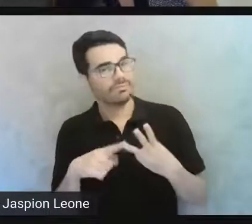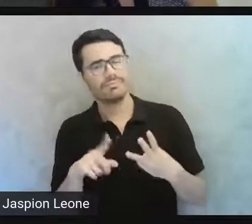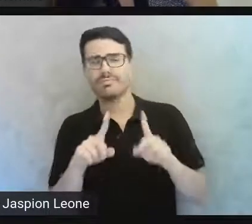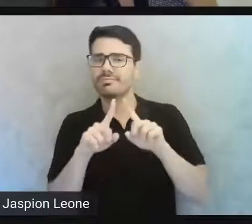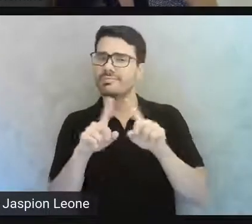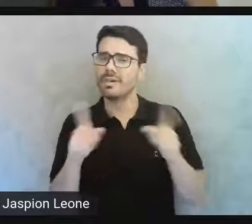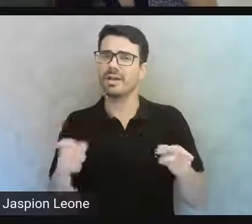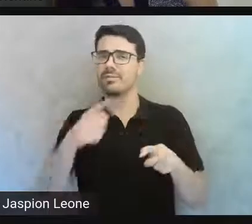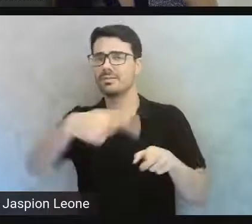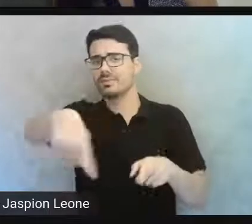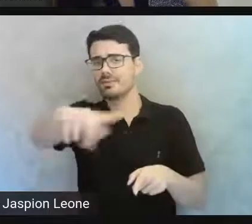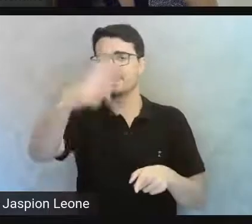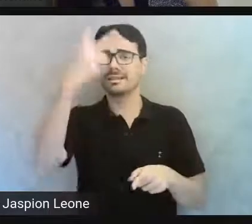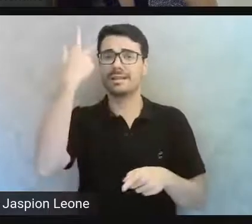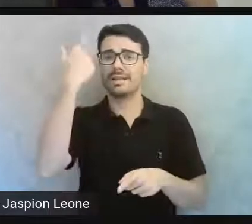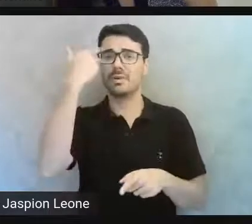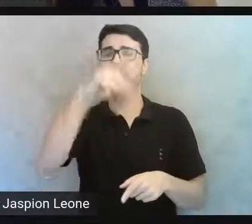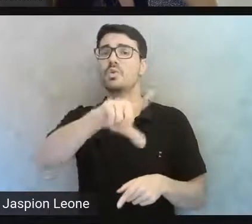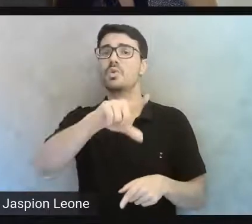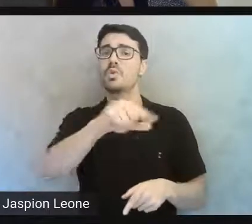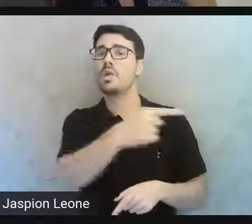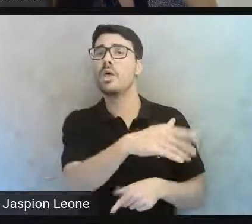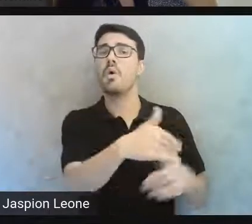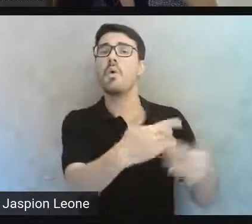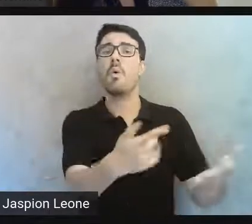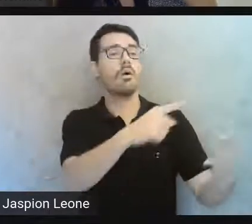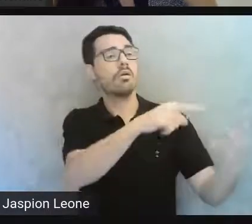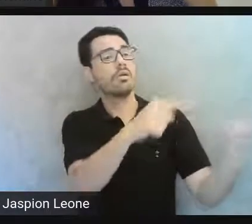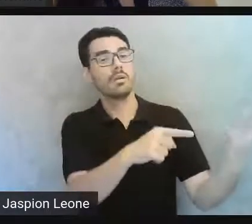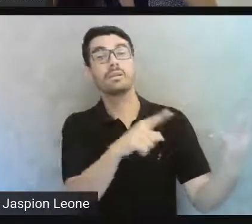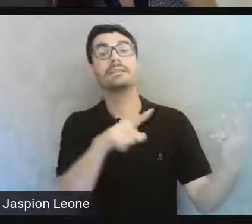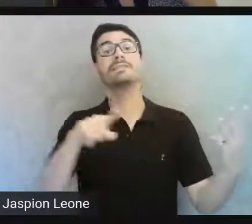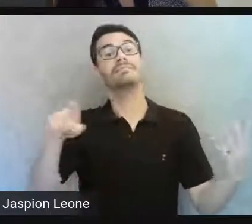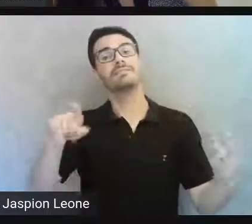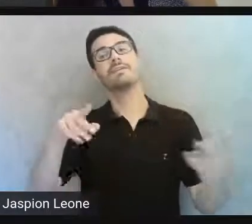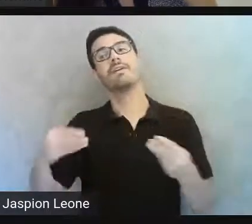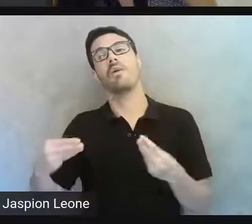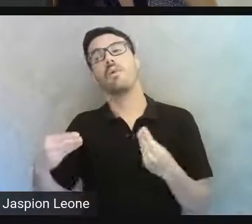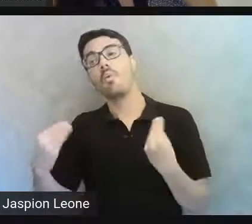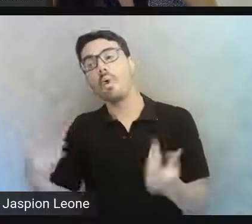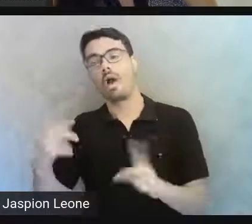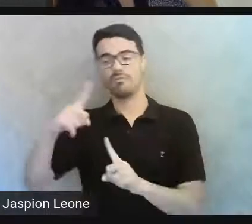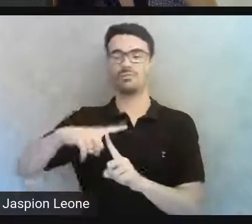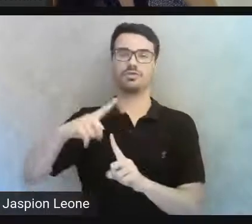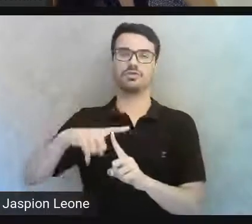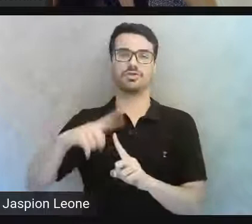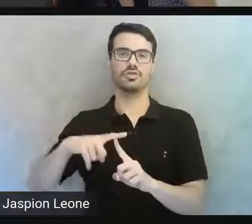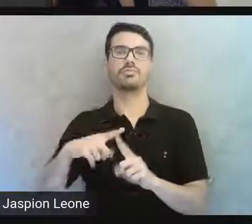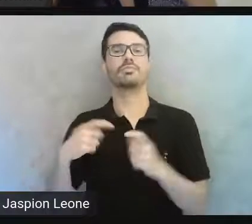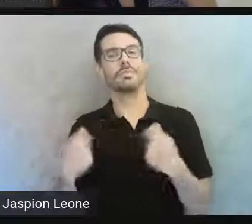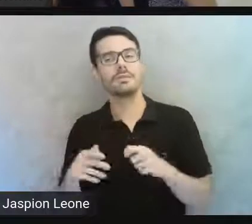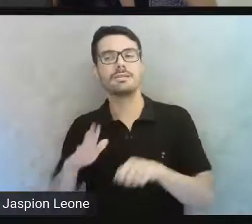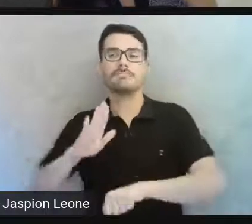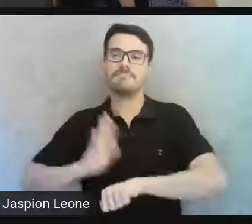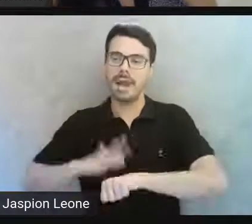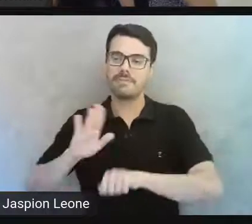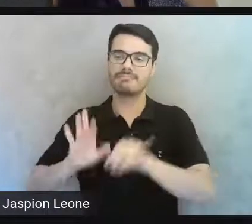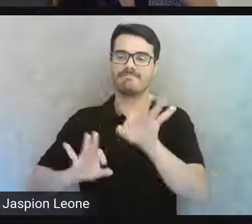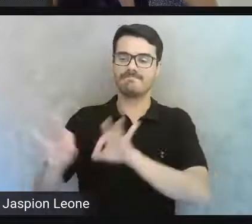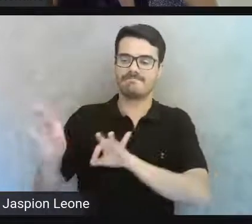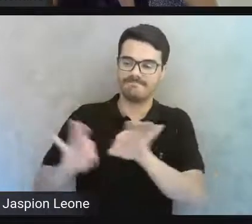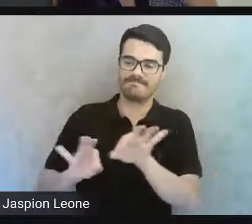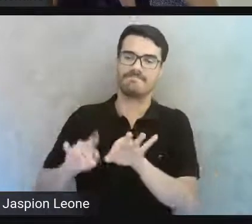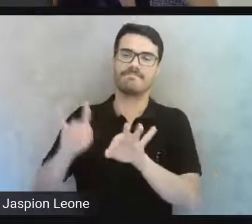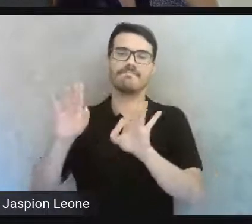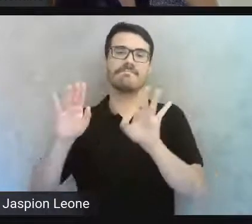para escolher uma corretora. E aí sim, na hora de tomar a decisão de qual investimento você vai fazer, aí precisa ter um pouquinho mais de planejamento, olhar os objetivos e aquela